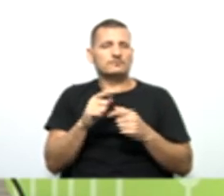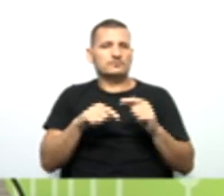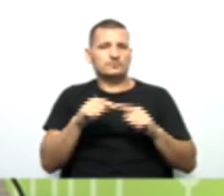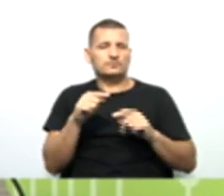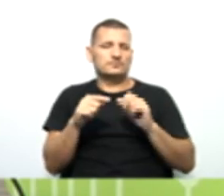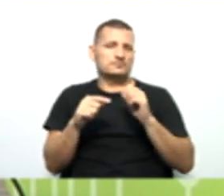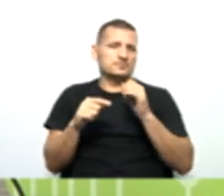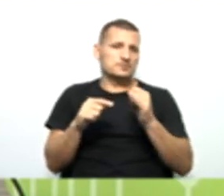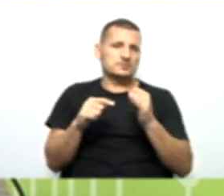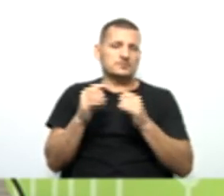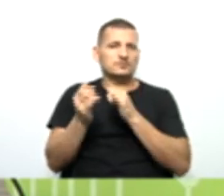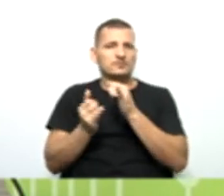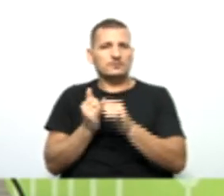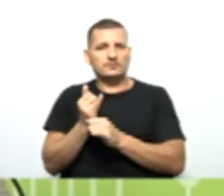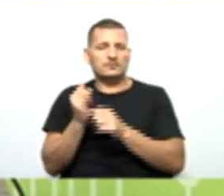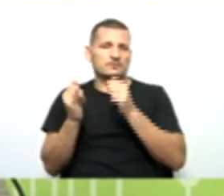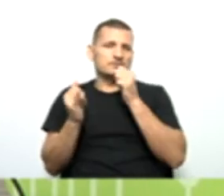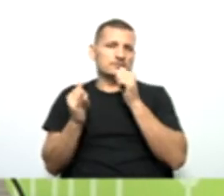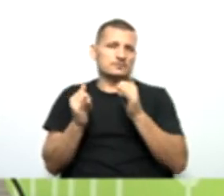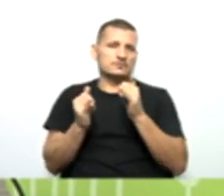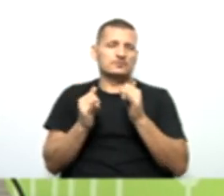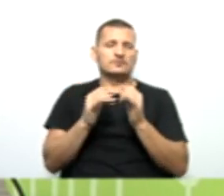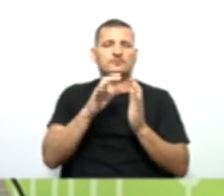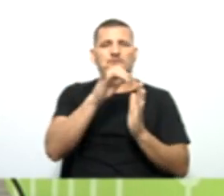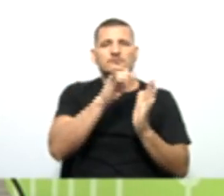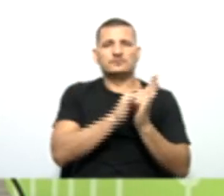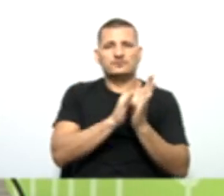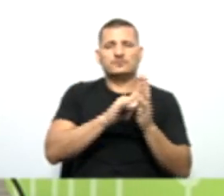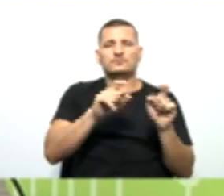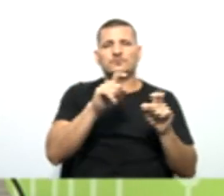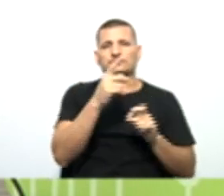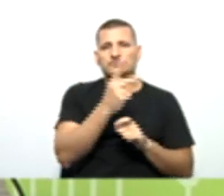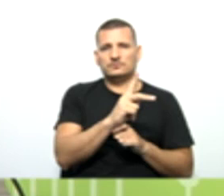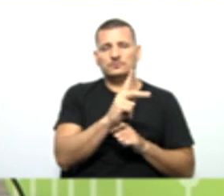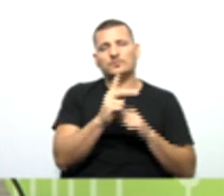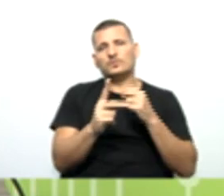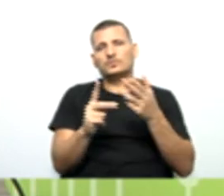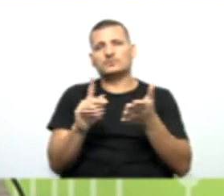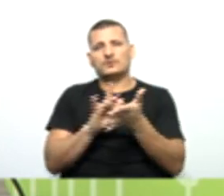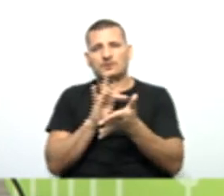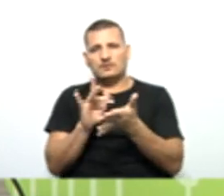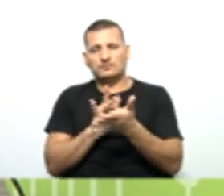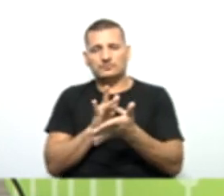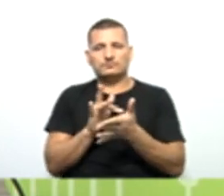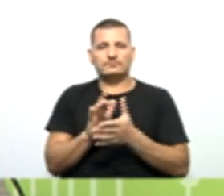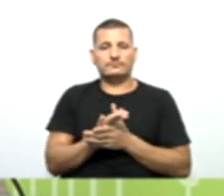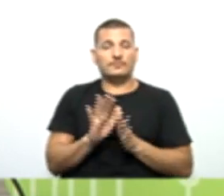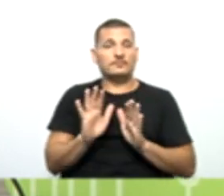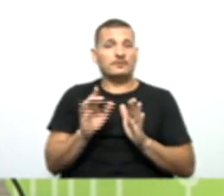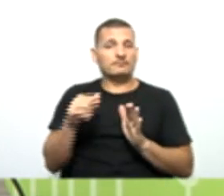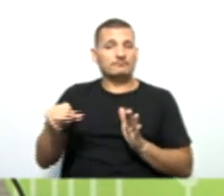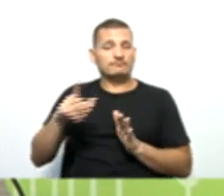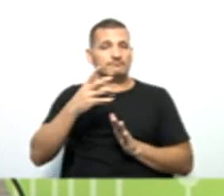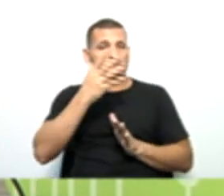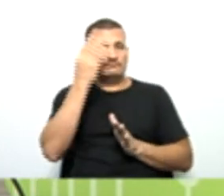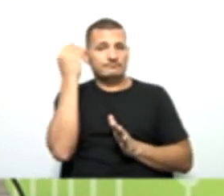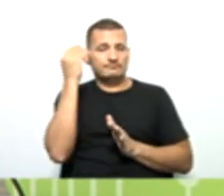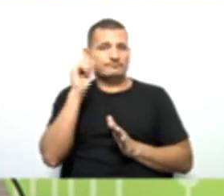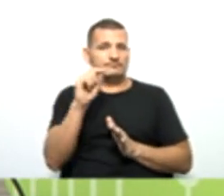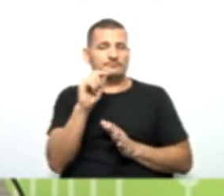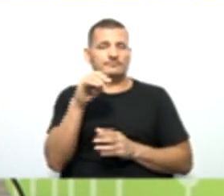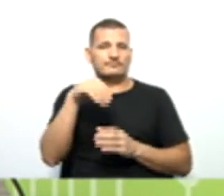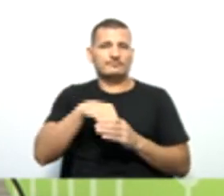internet, se vai ter que instalar no computador do cliente, se ele vai usar por tablet, tudo isso. Só que eles esquecem que dentro